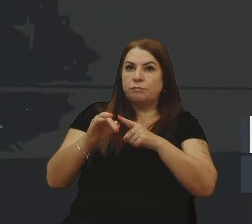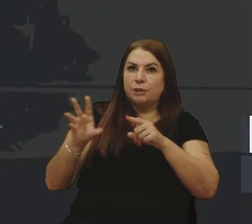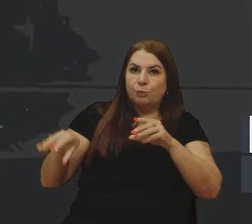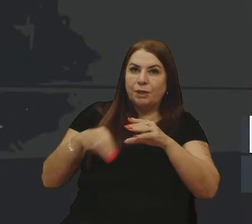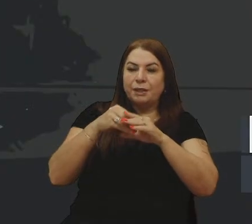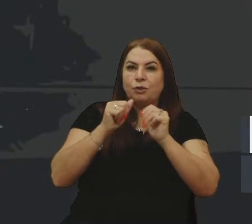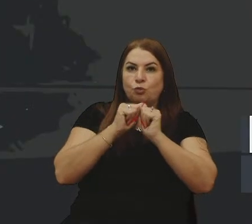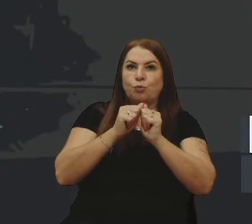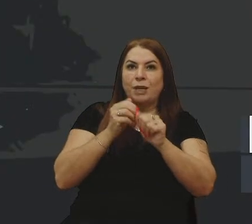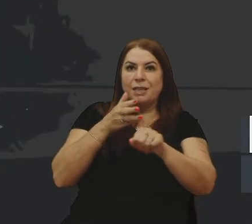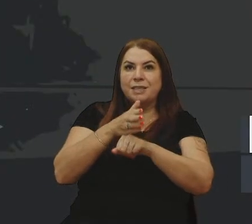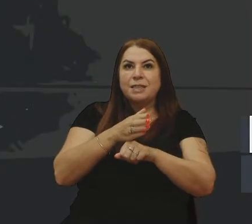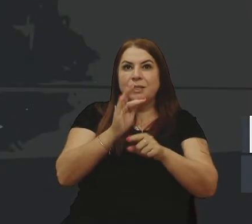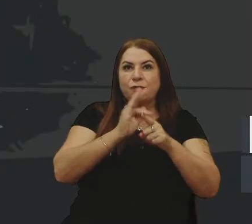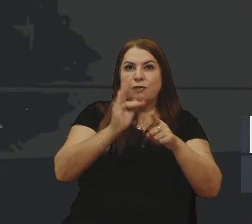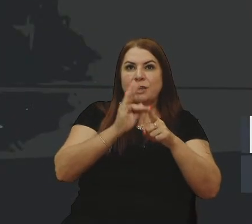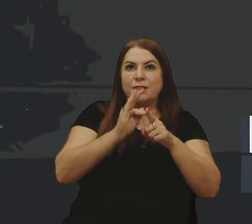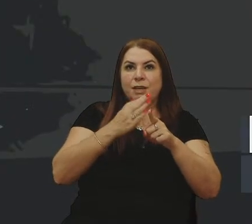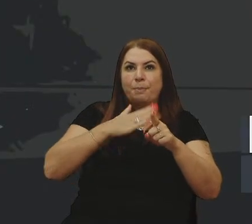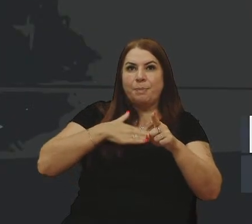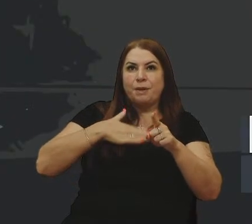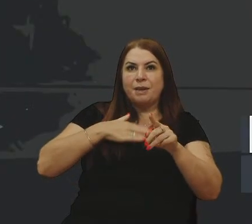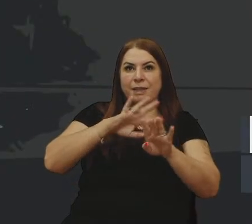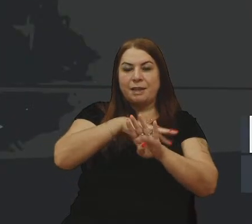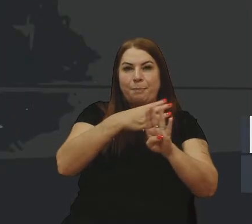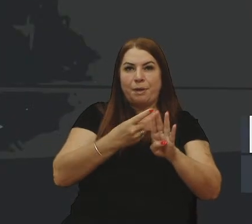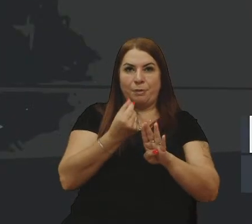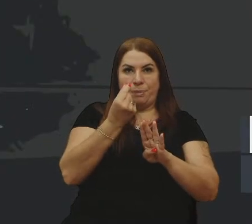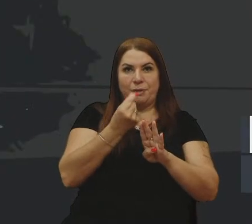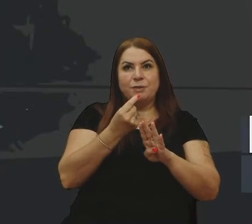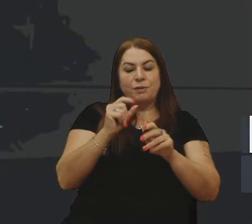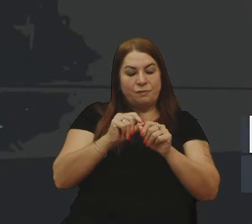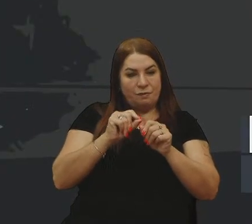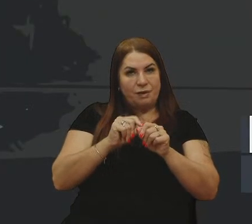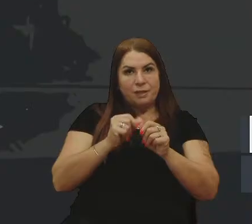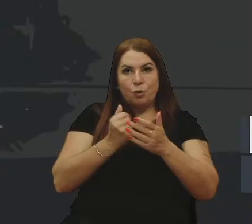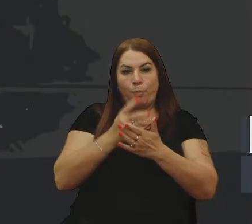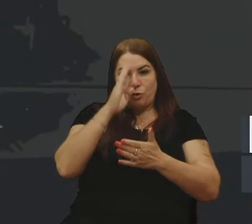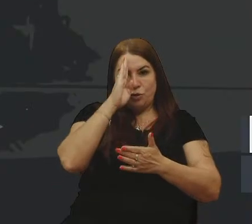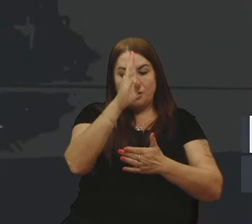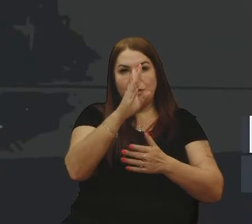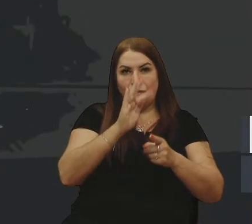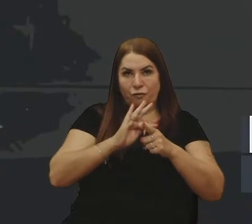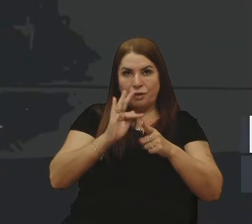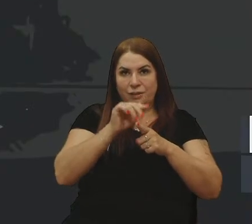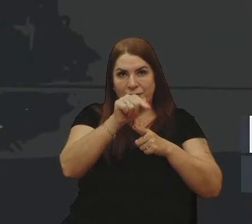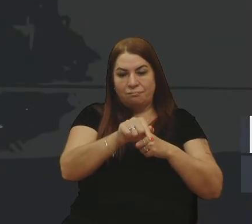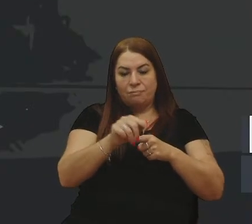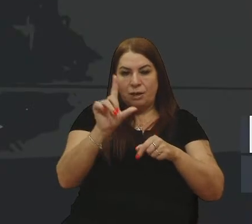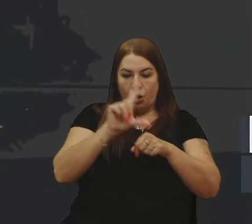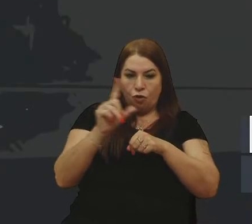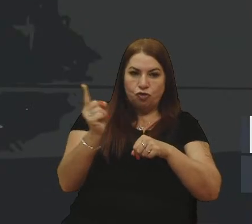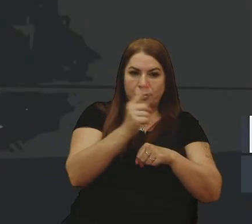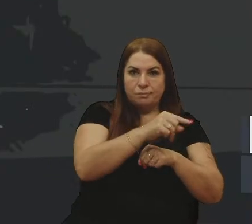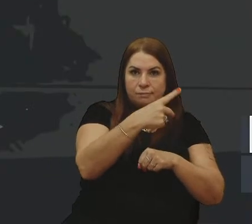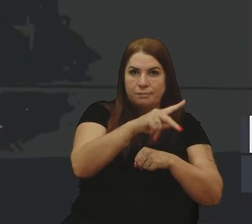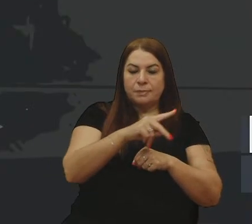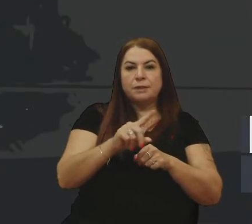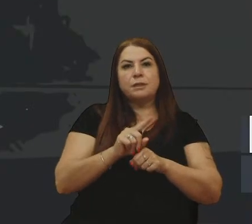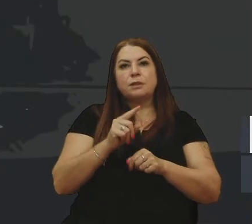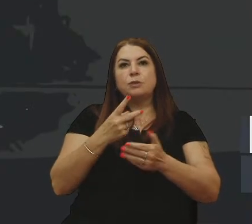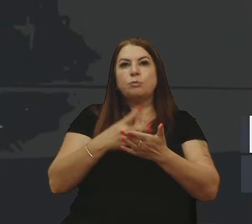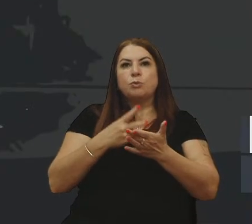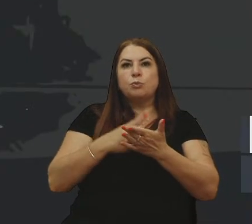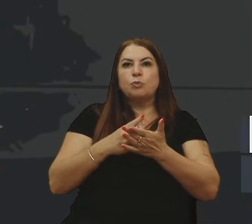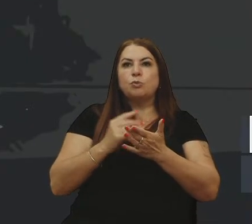rede, ele acessa aquele fornecedor com a minha tabela de preço. Então, é isso que a gente faz. E ele compra direto do fornecedor, chega na loja dele. E só os produtos que eu coloco a marca